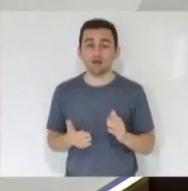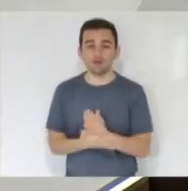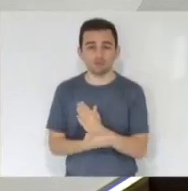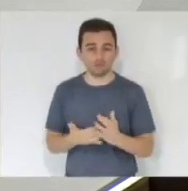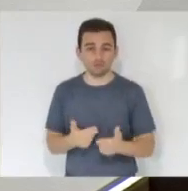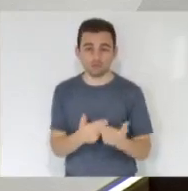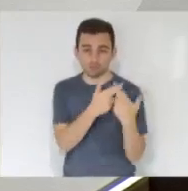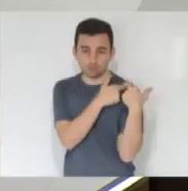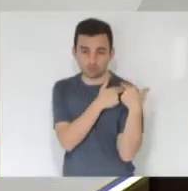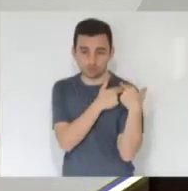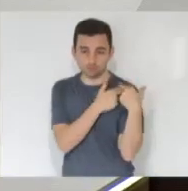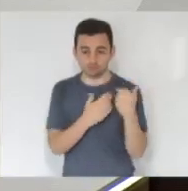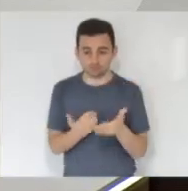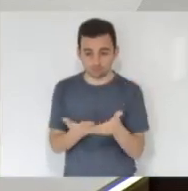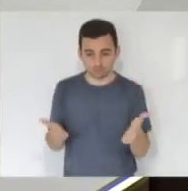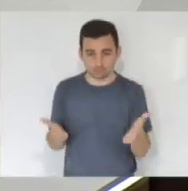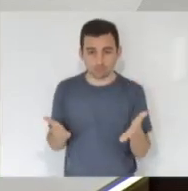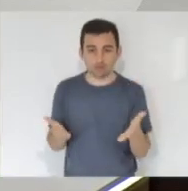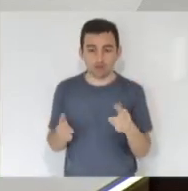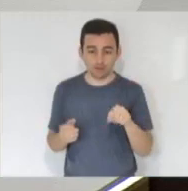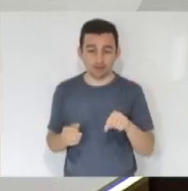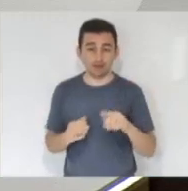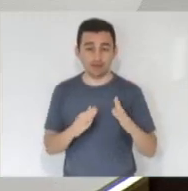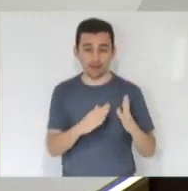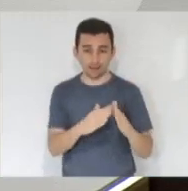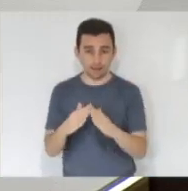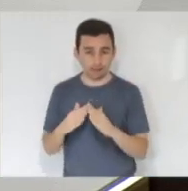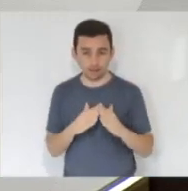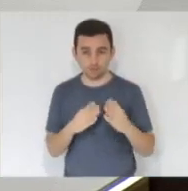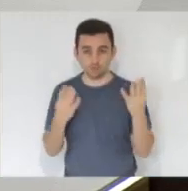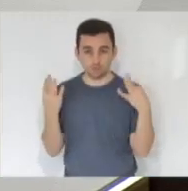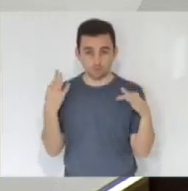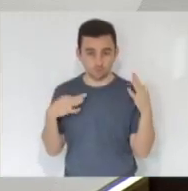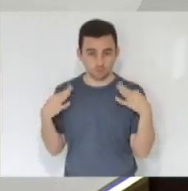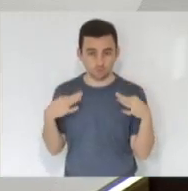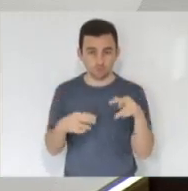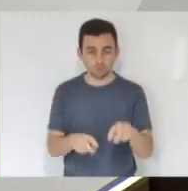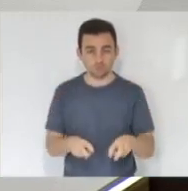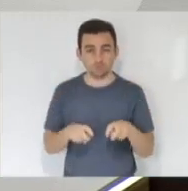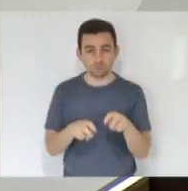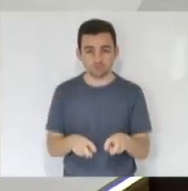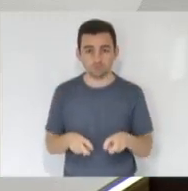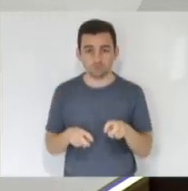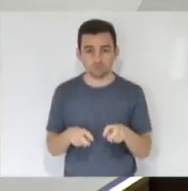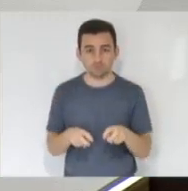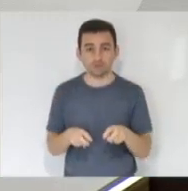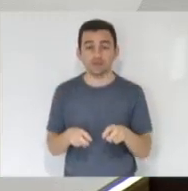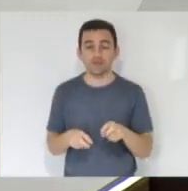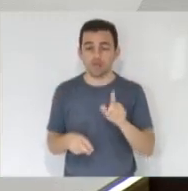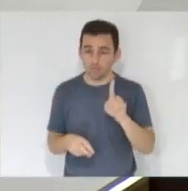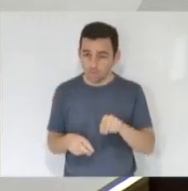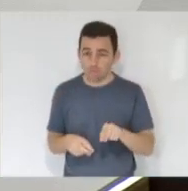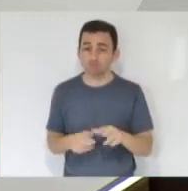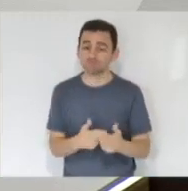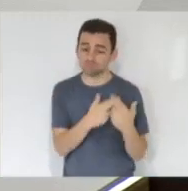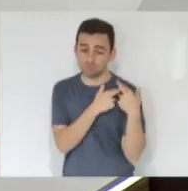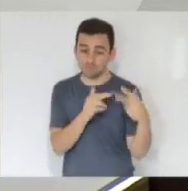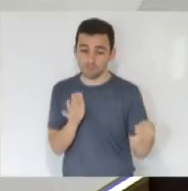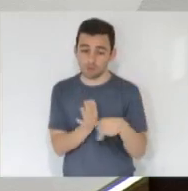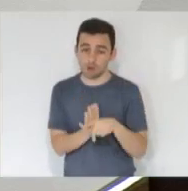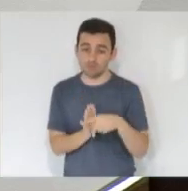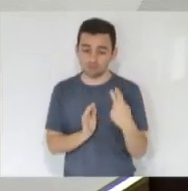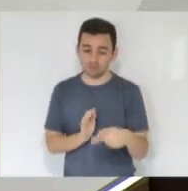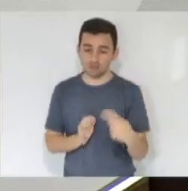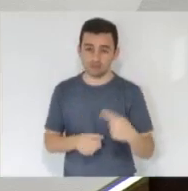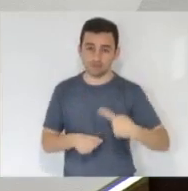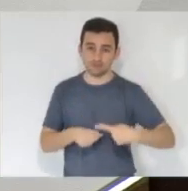vigilâncias sanitárias nas casas de turistas, na casa de turismo rural, responsabilidade dos municípios. Então,